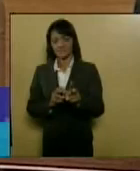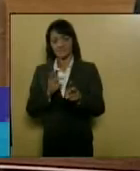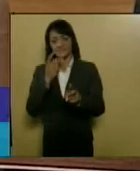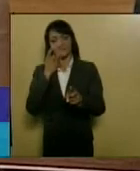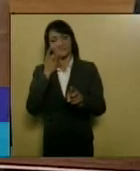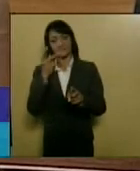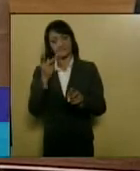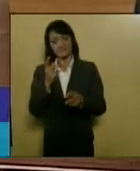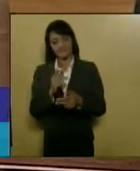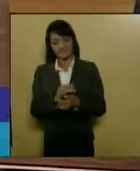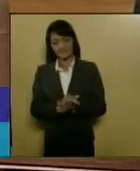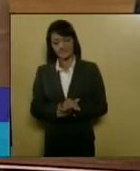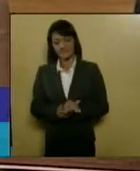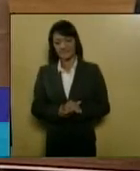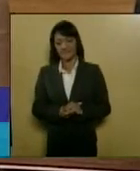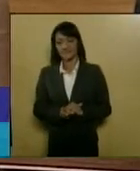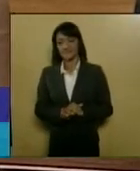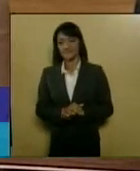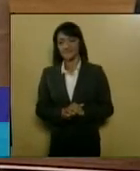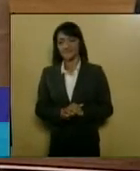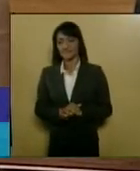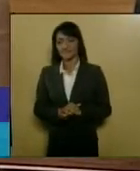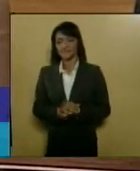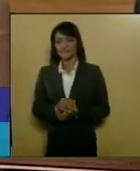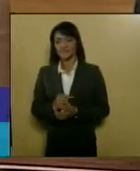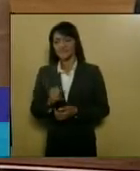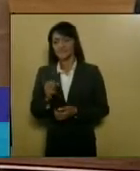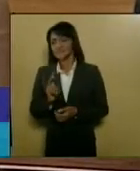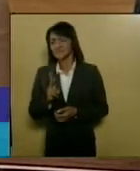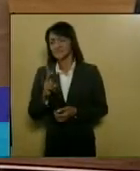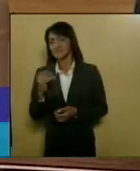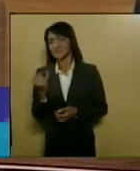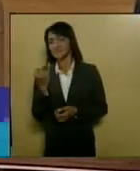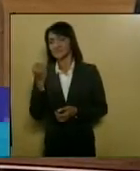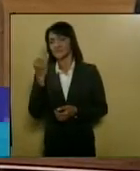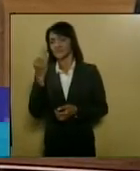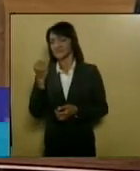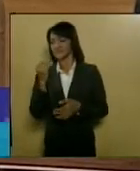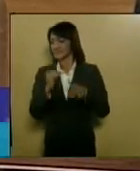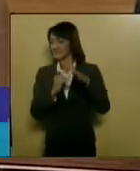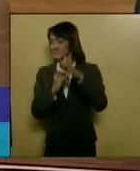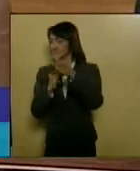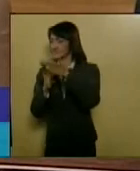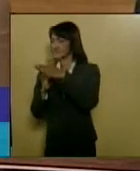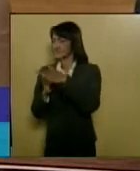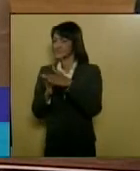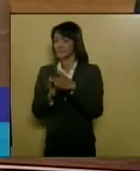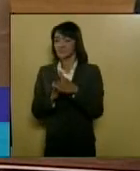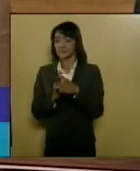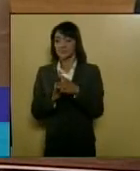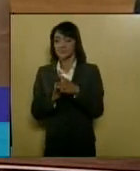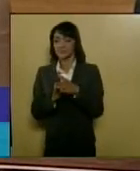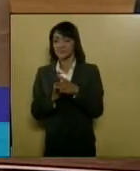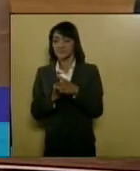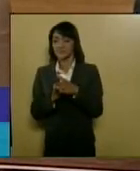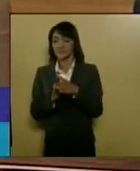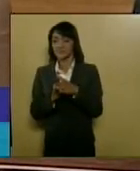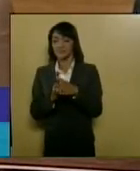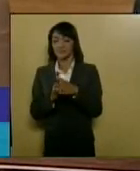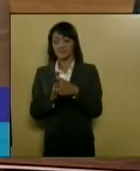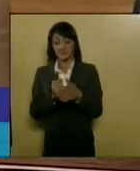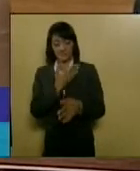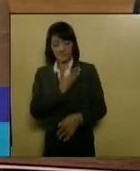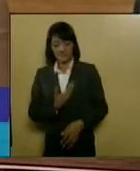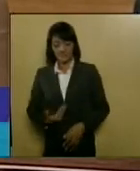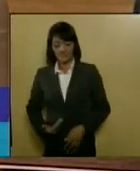simbolismo bastante singelo, as instituições são as ferramentas que o Estado tem